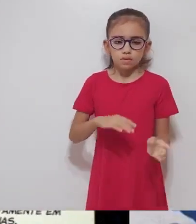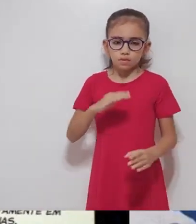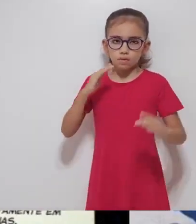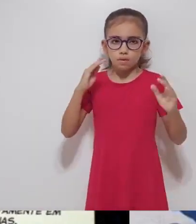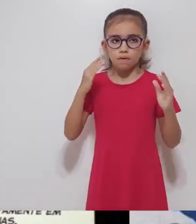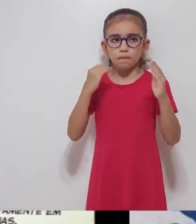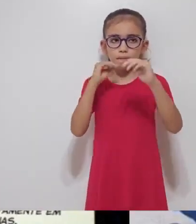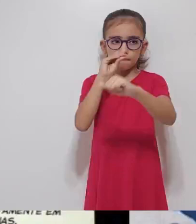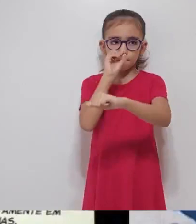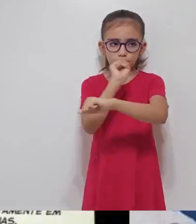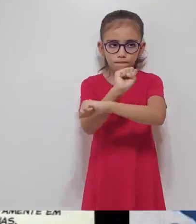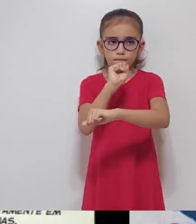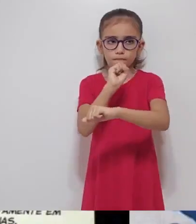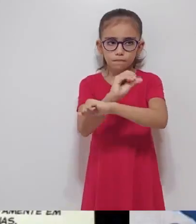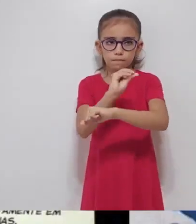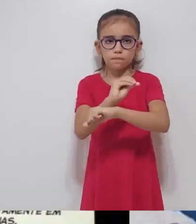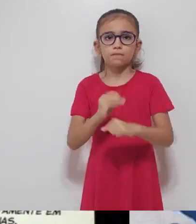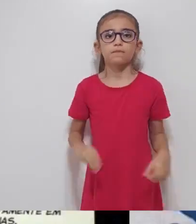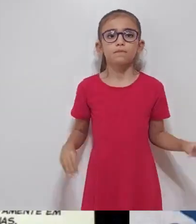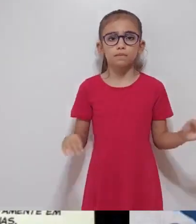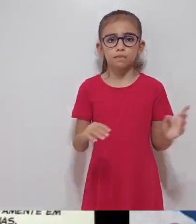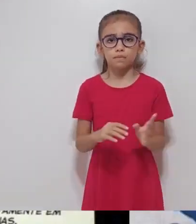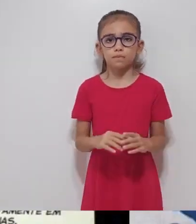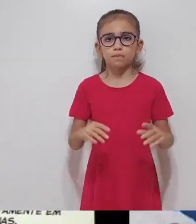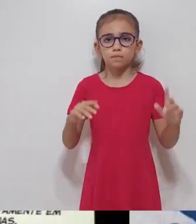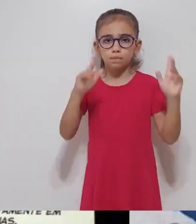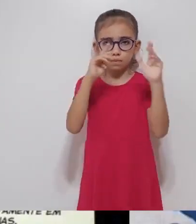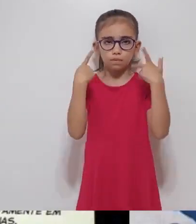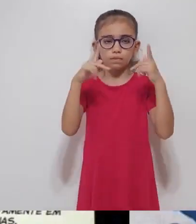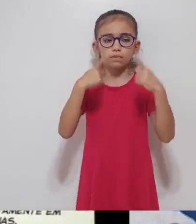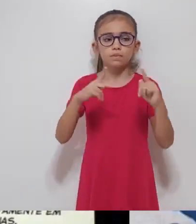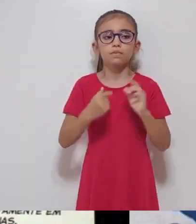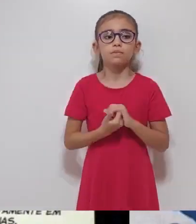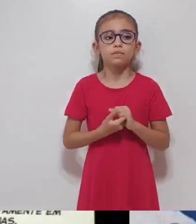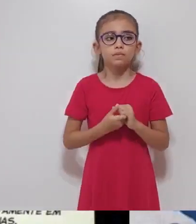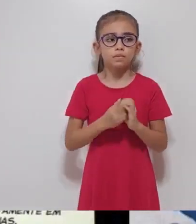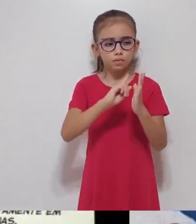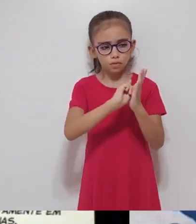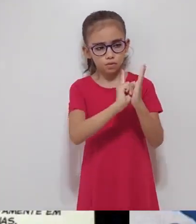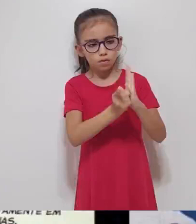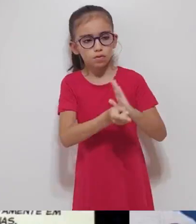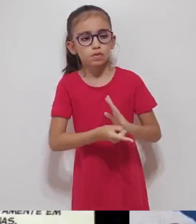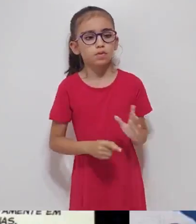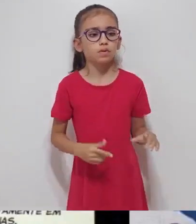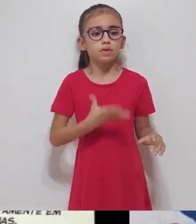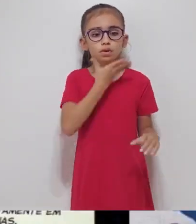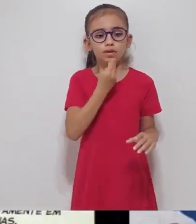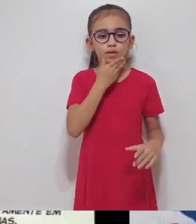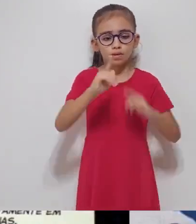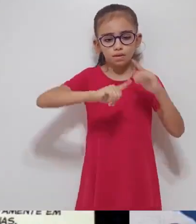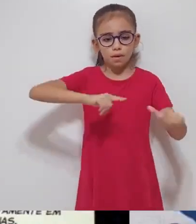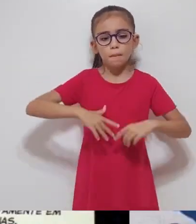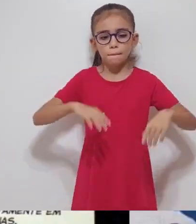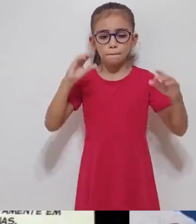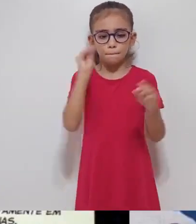defender o povo de Deus. E nesse momento, o Senhor usou Obadias, o mordomo de Acabe.